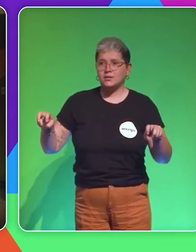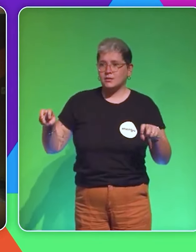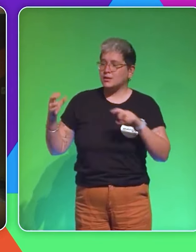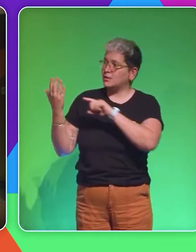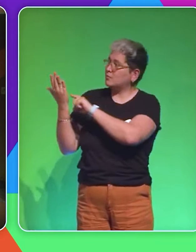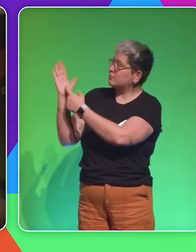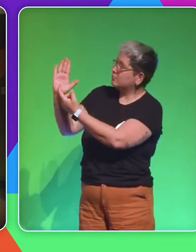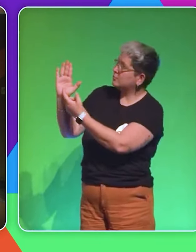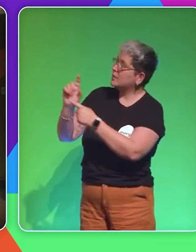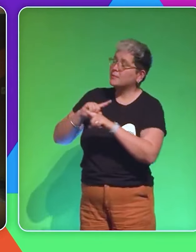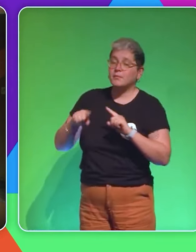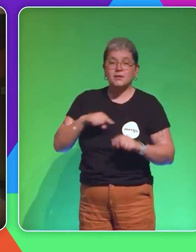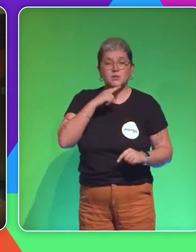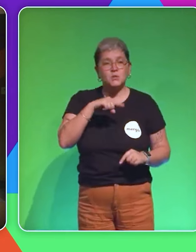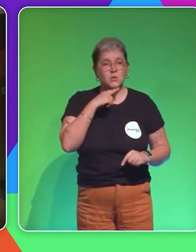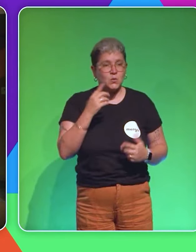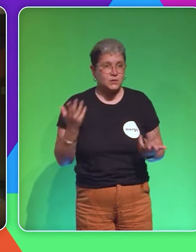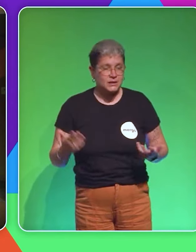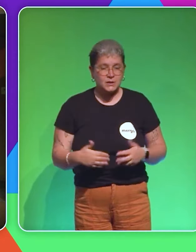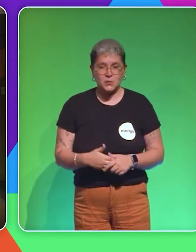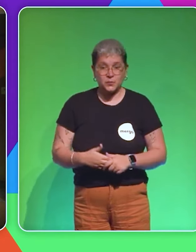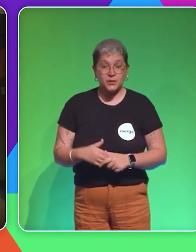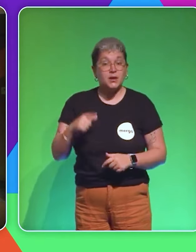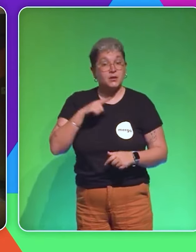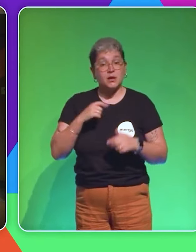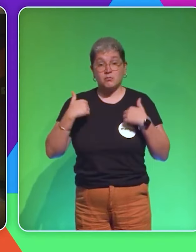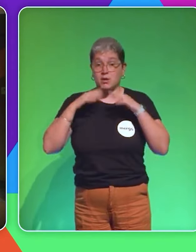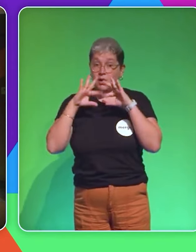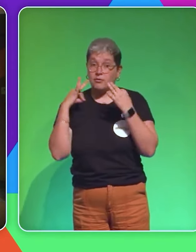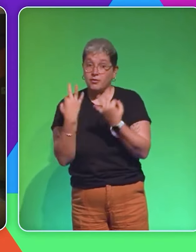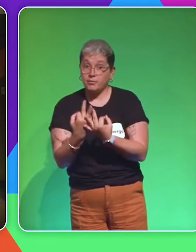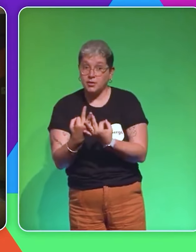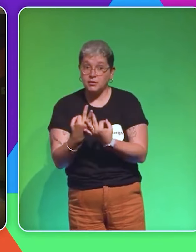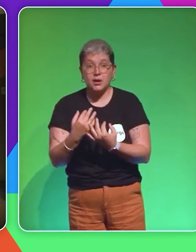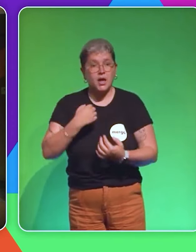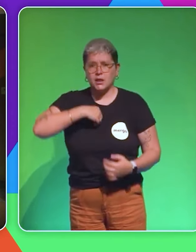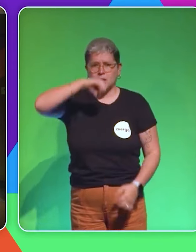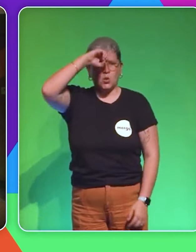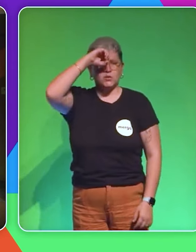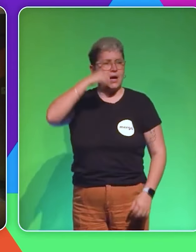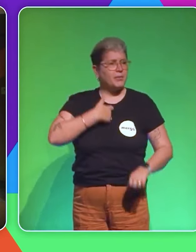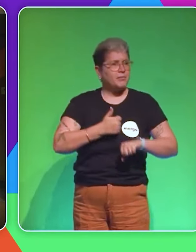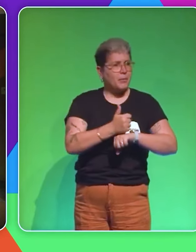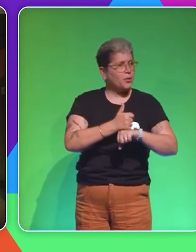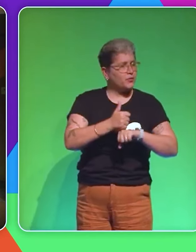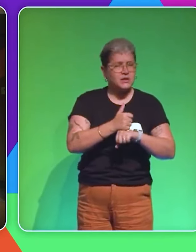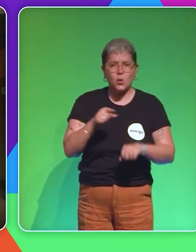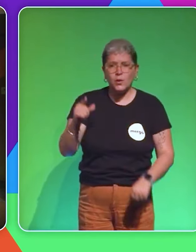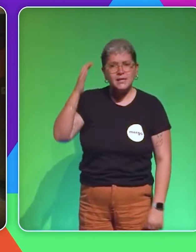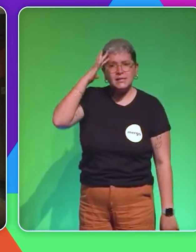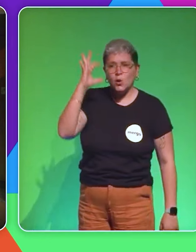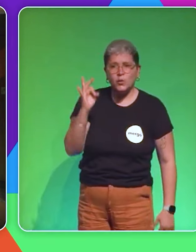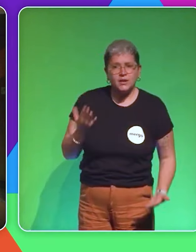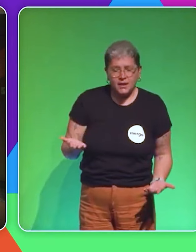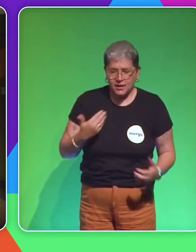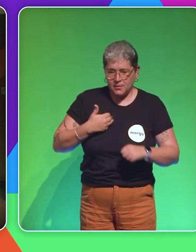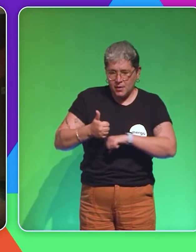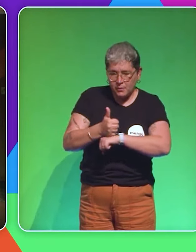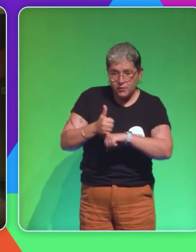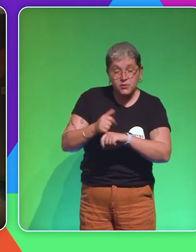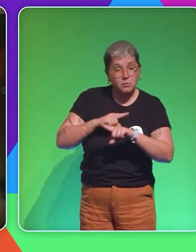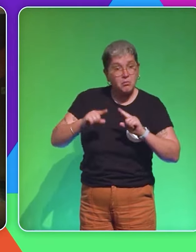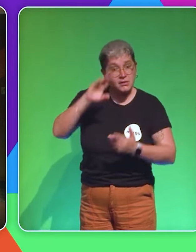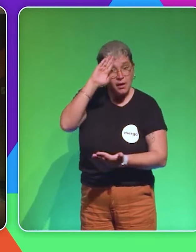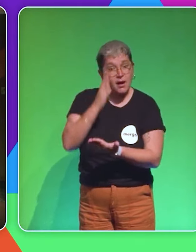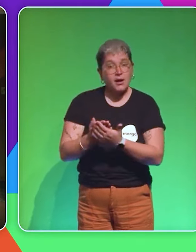mas que não não deu para rolar tá tem a minha família que não sabe o que eu faço até hoje eles não entendem o que eu faço mas sempre